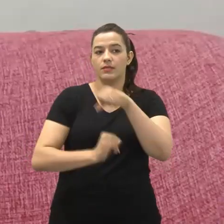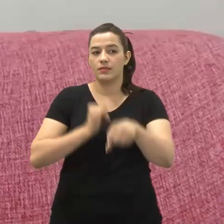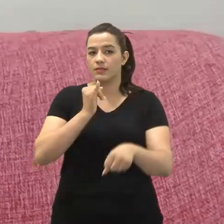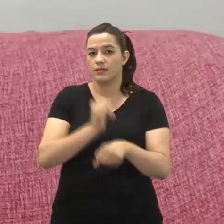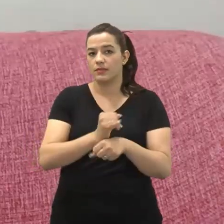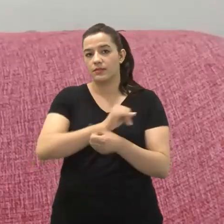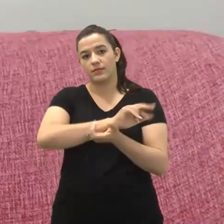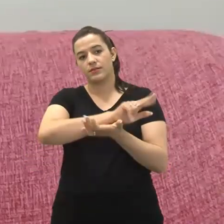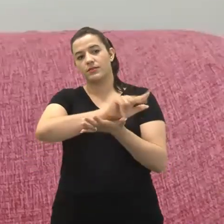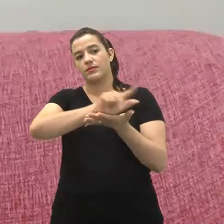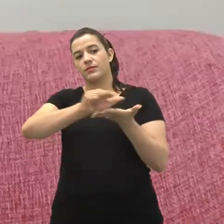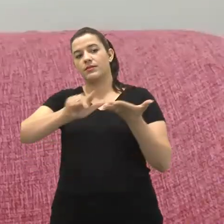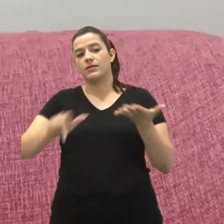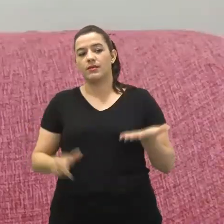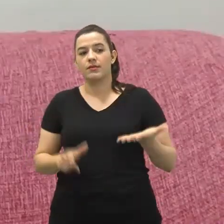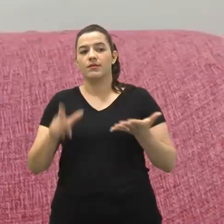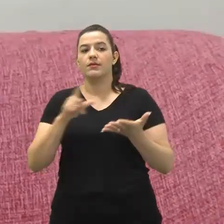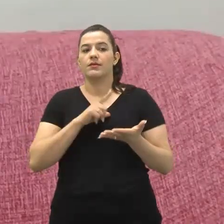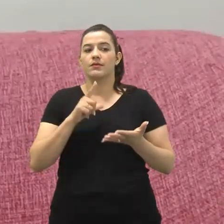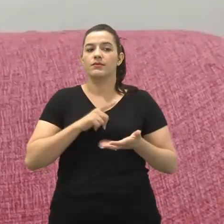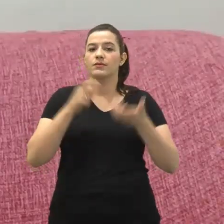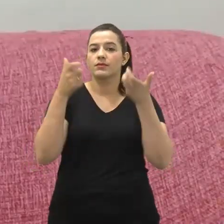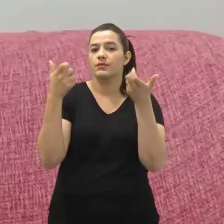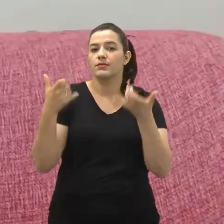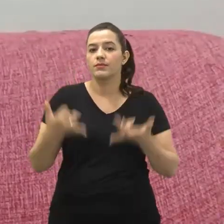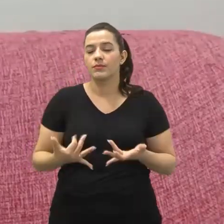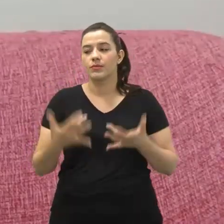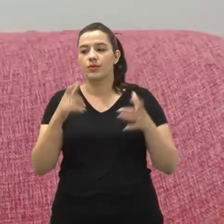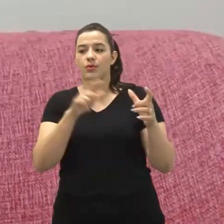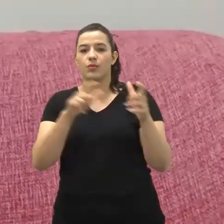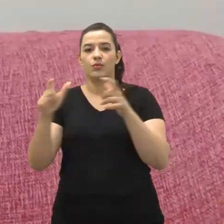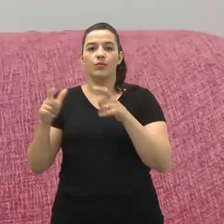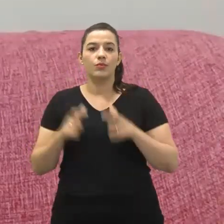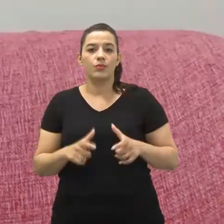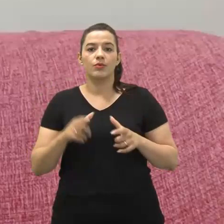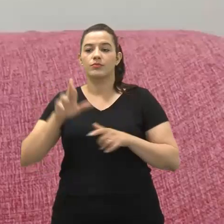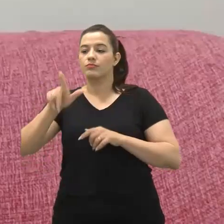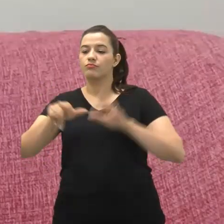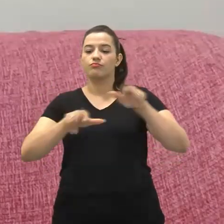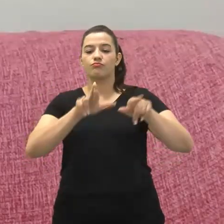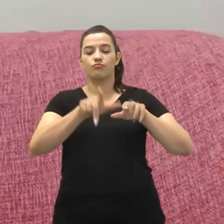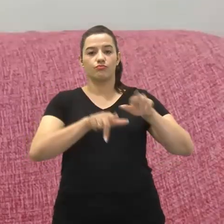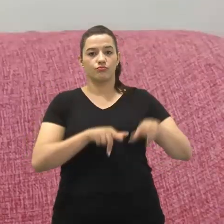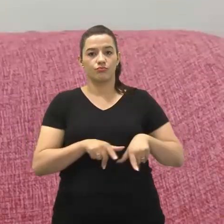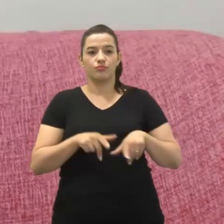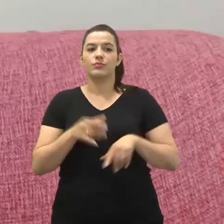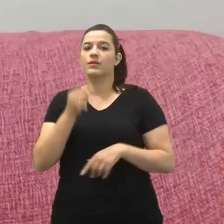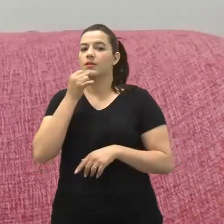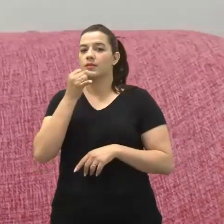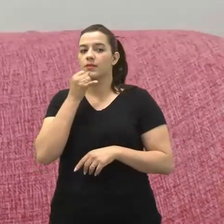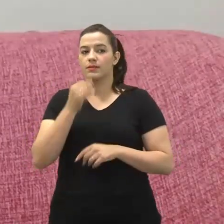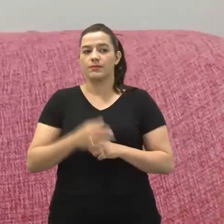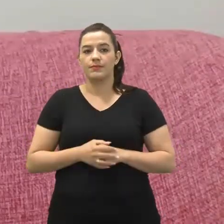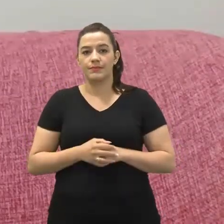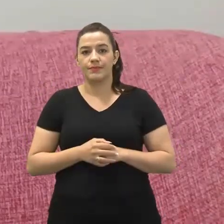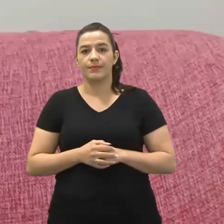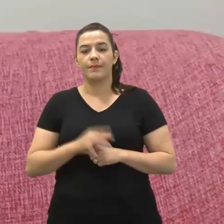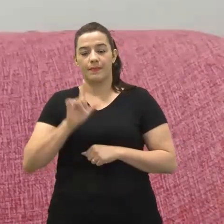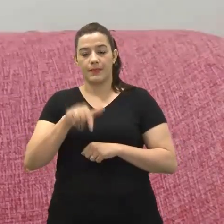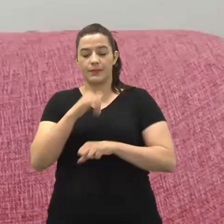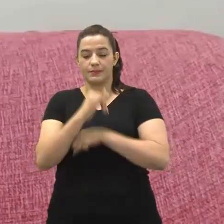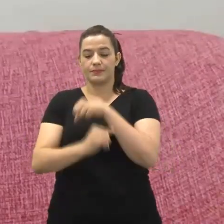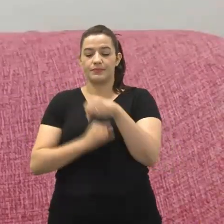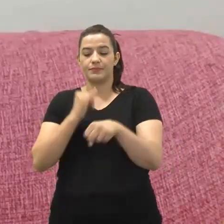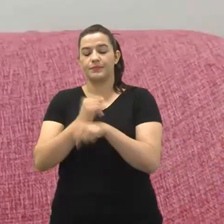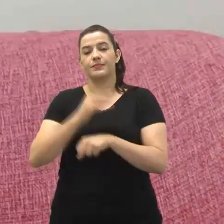nós temos diversas Abas que levam a páginas com funções diferenciadas então por exemplo no ambiente virtual